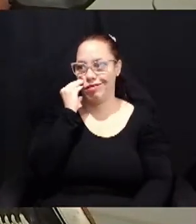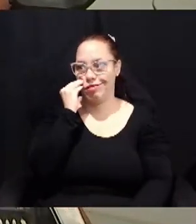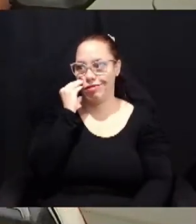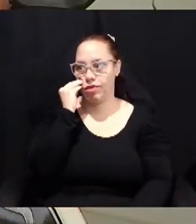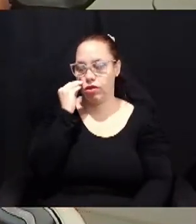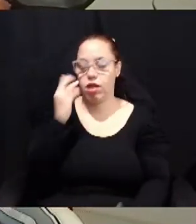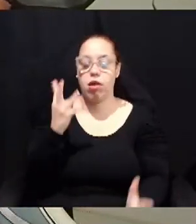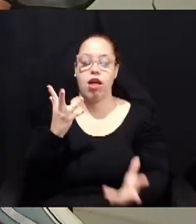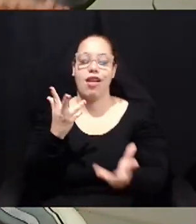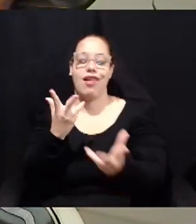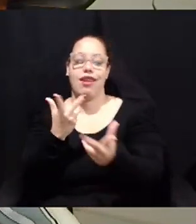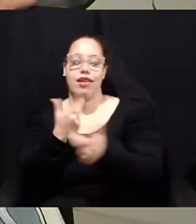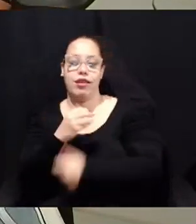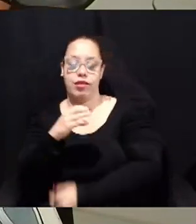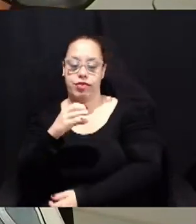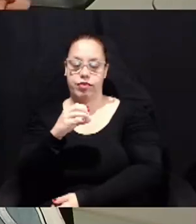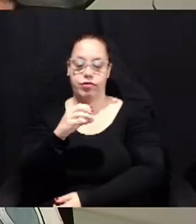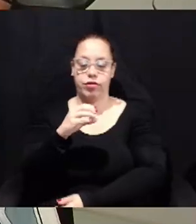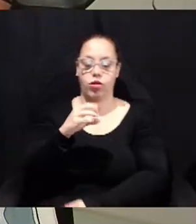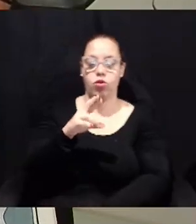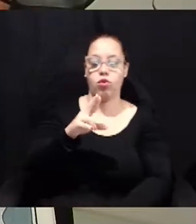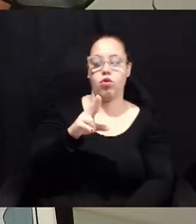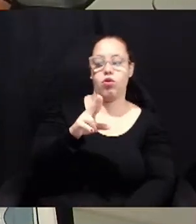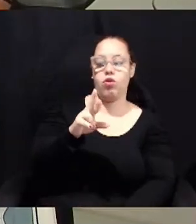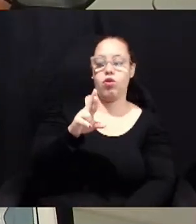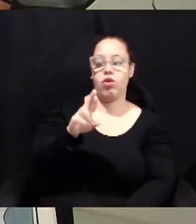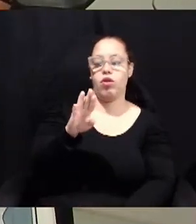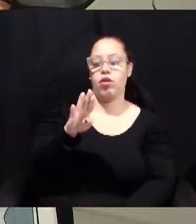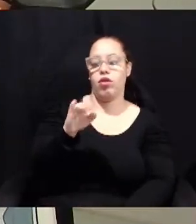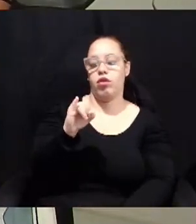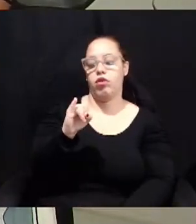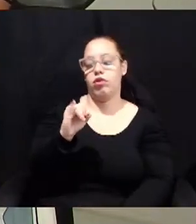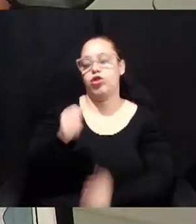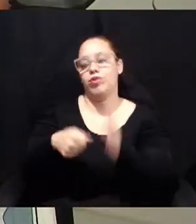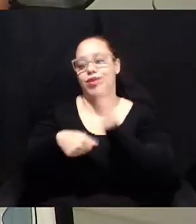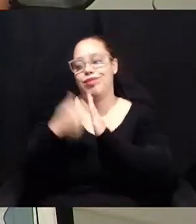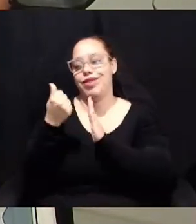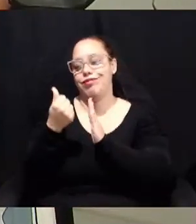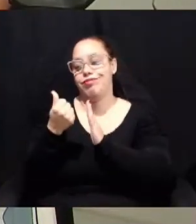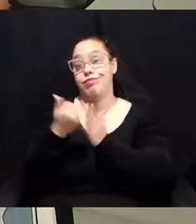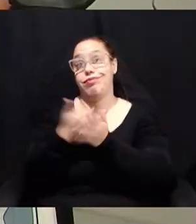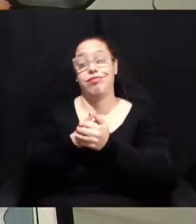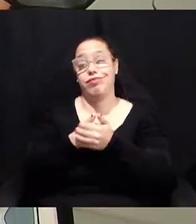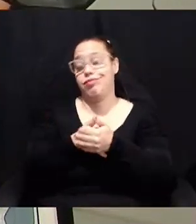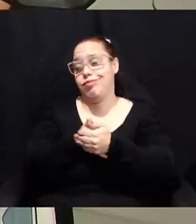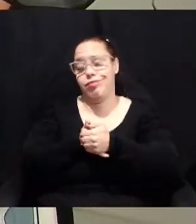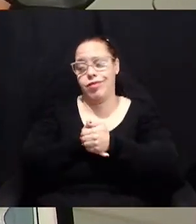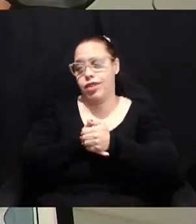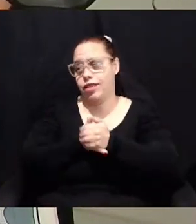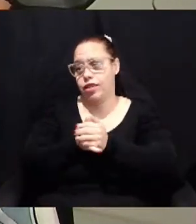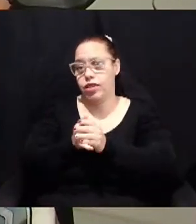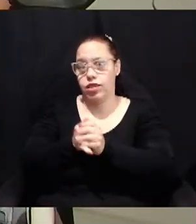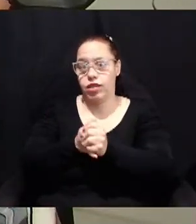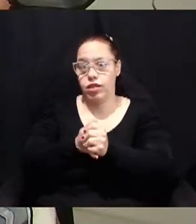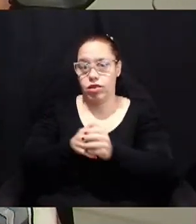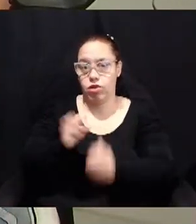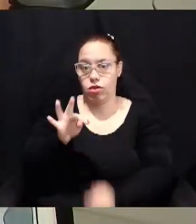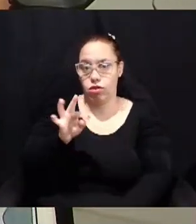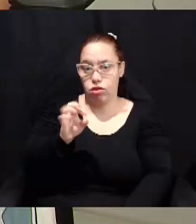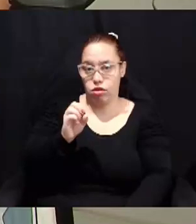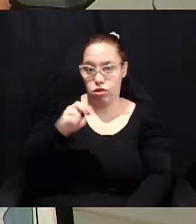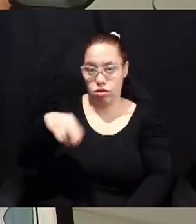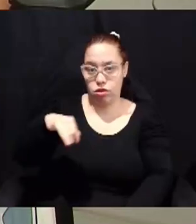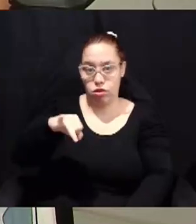O Kirby não criou o Hulk de primeira, o Toriyama não criou o Dragon Ball